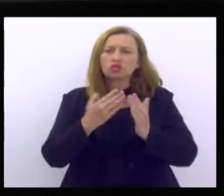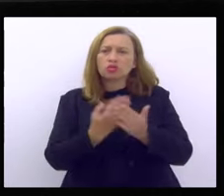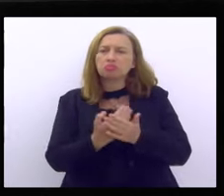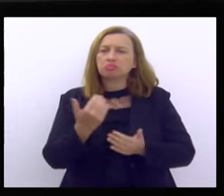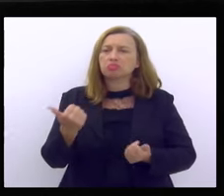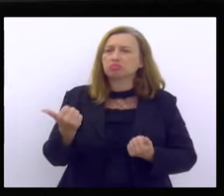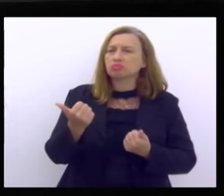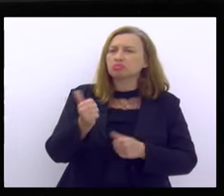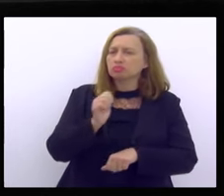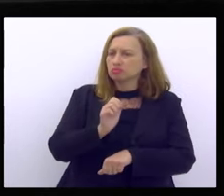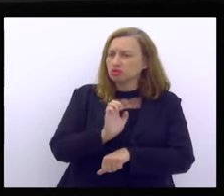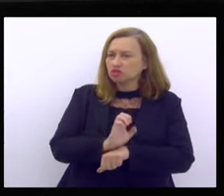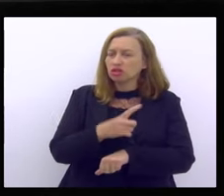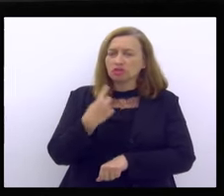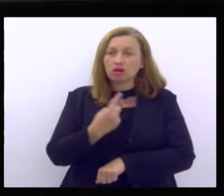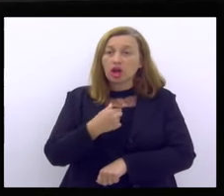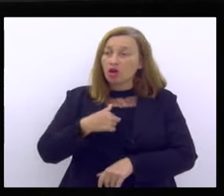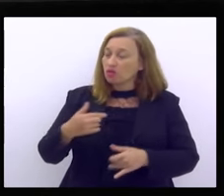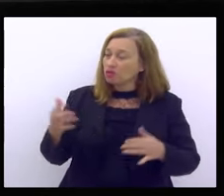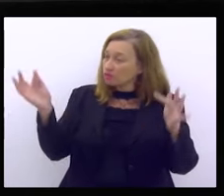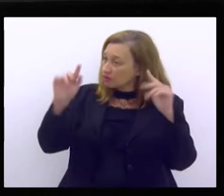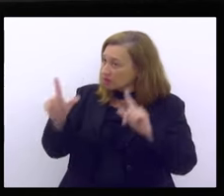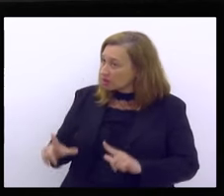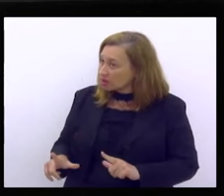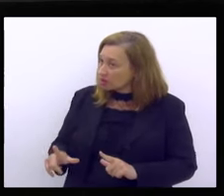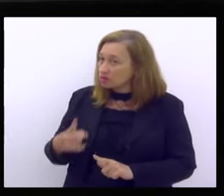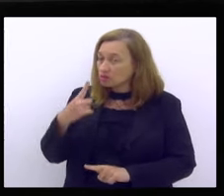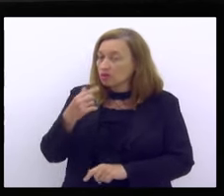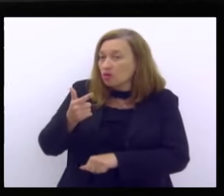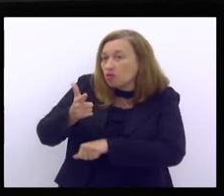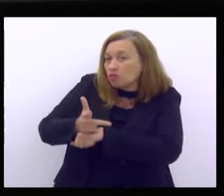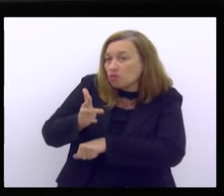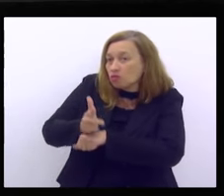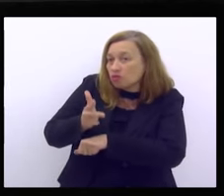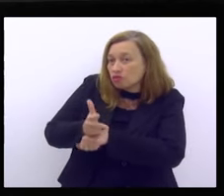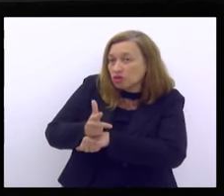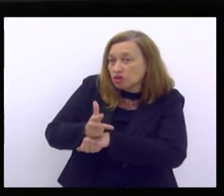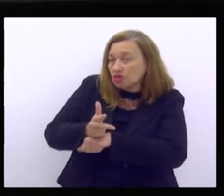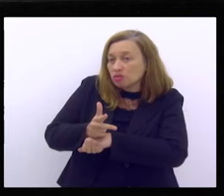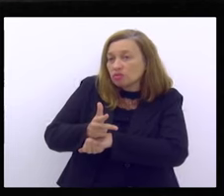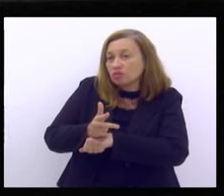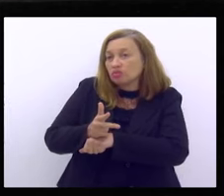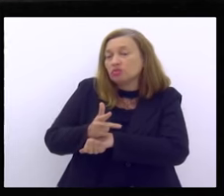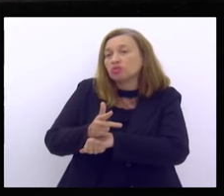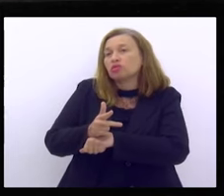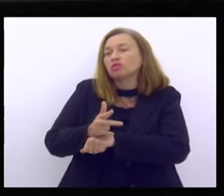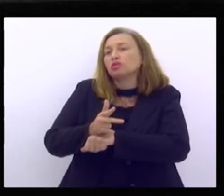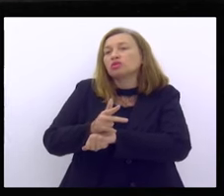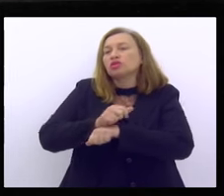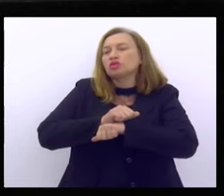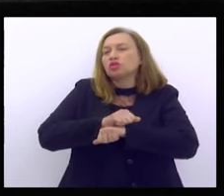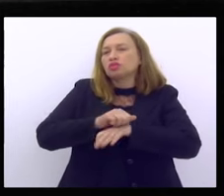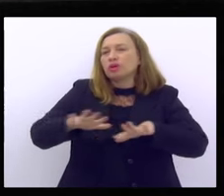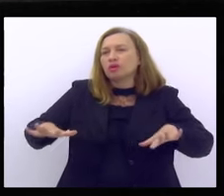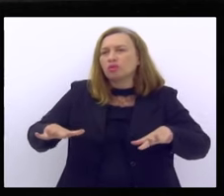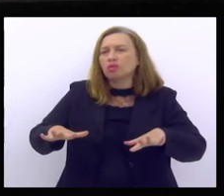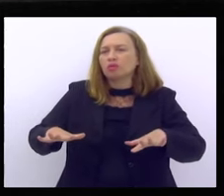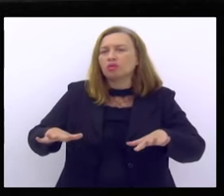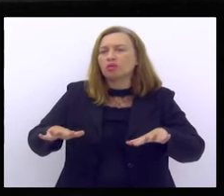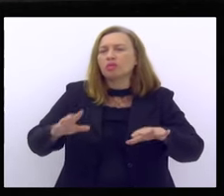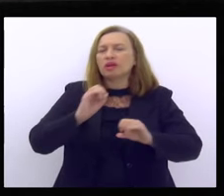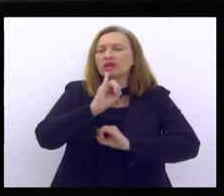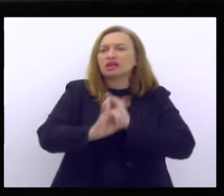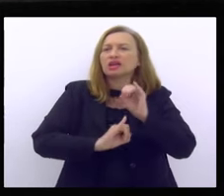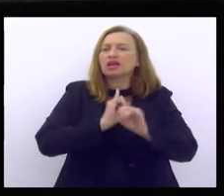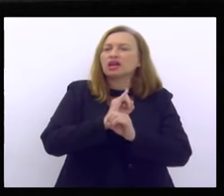estado. Fico lisonjeado que um vídeo meu da internet, já de alguns anos, venha